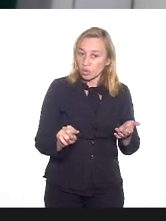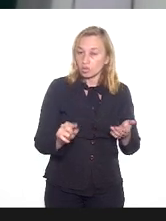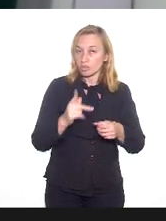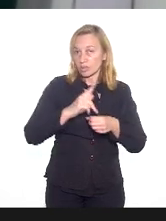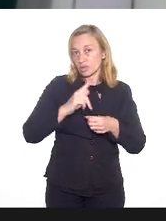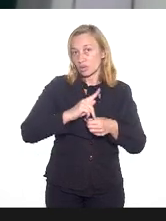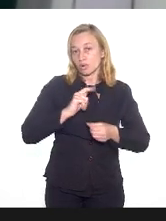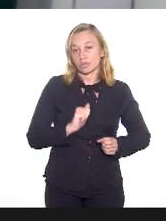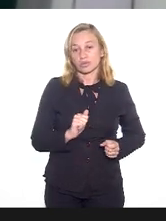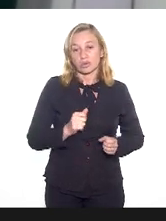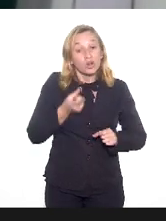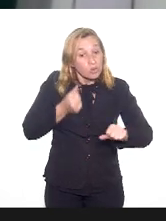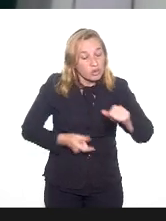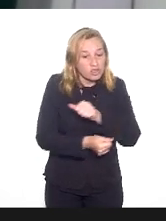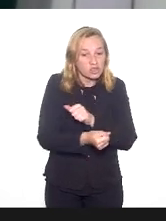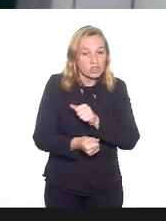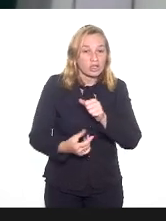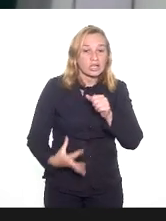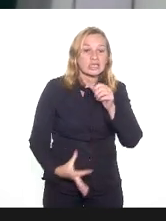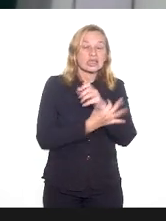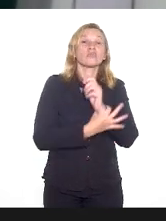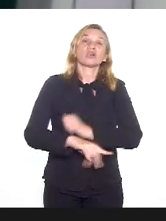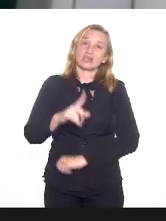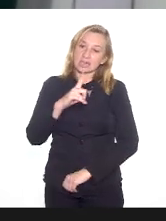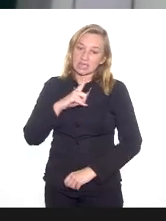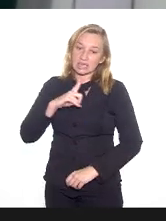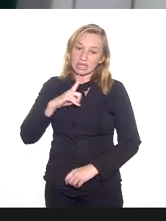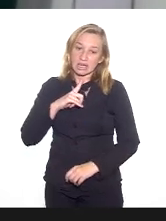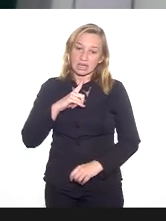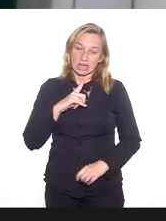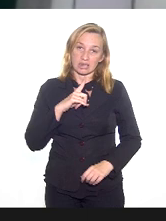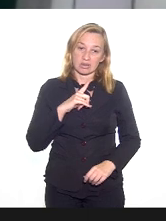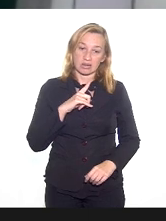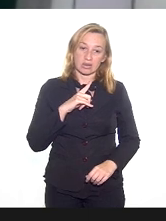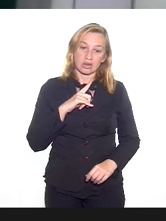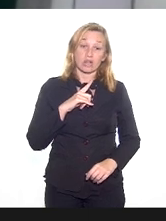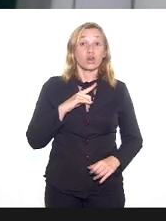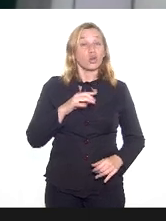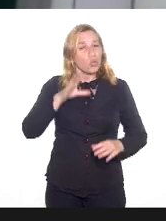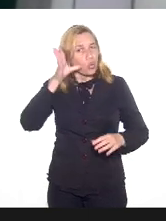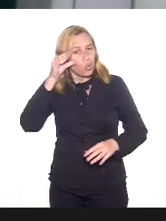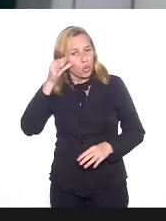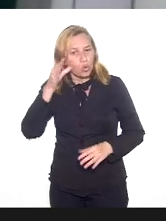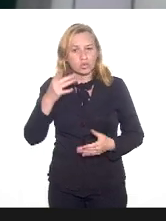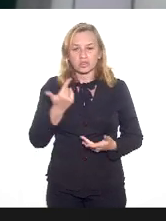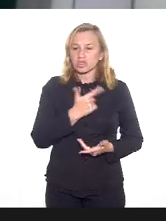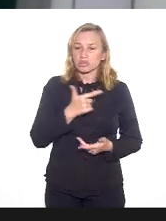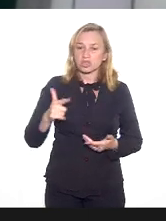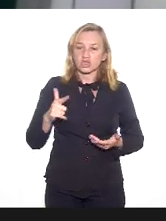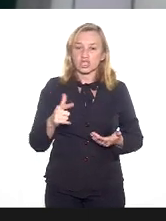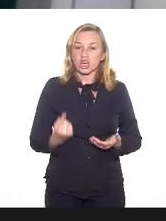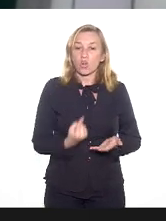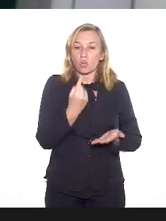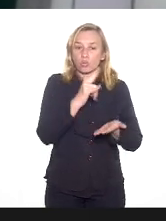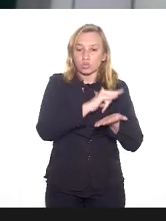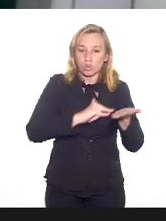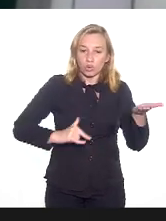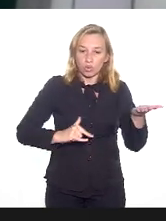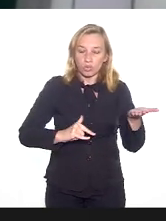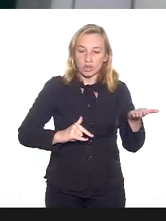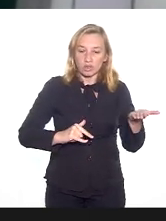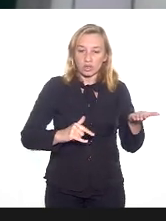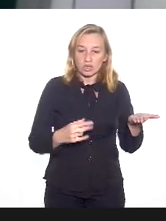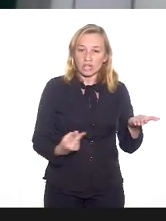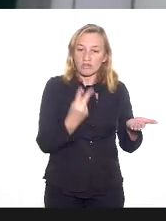investidores eram protegidos de toda sorte. O curioso é que não havia nenhuma cláusula que compensasse, ou